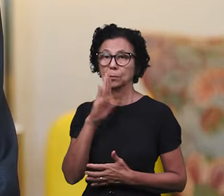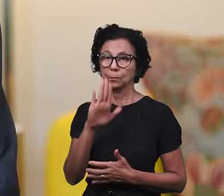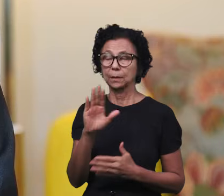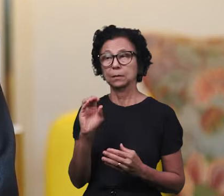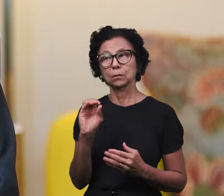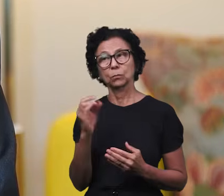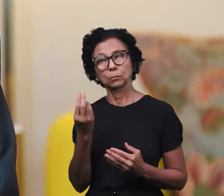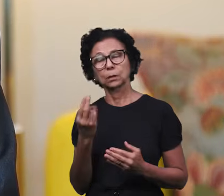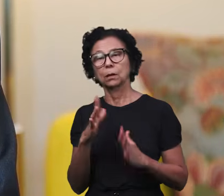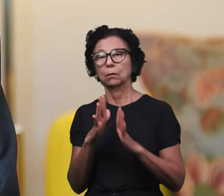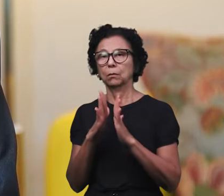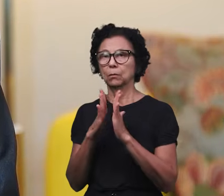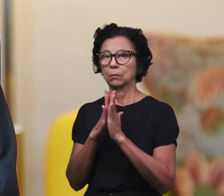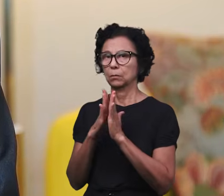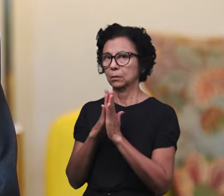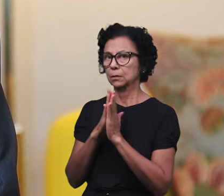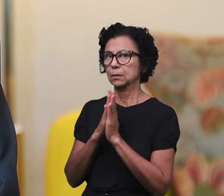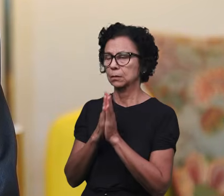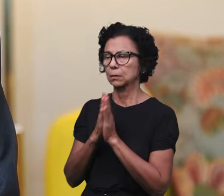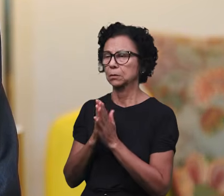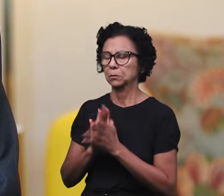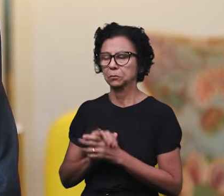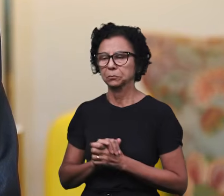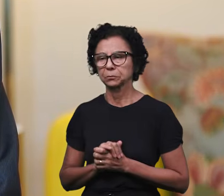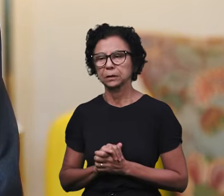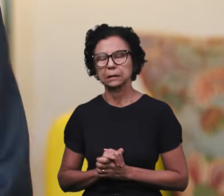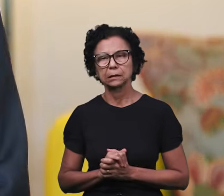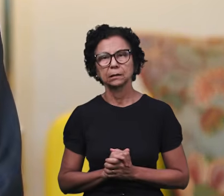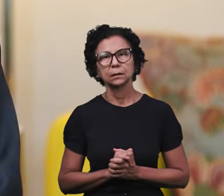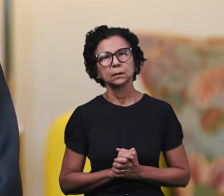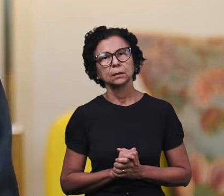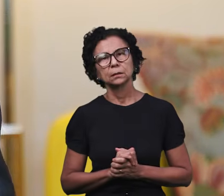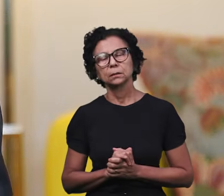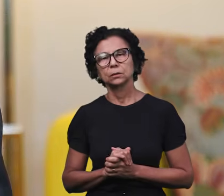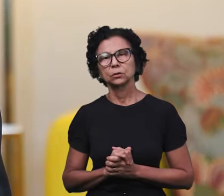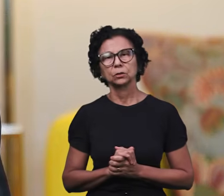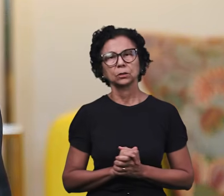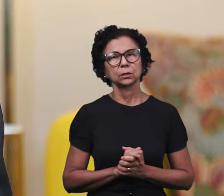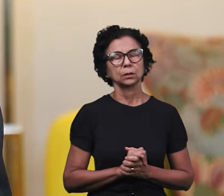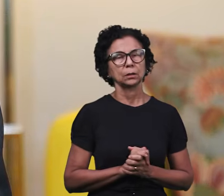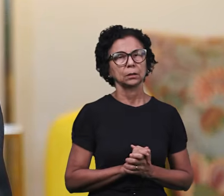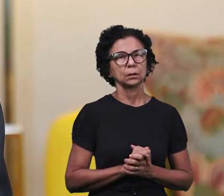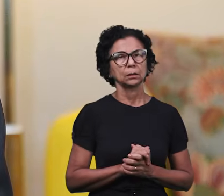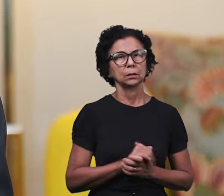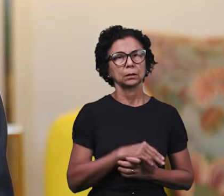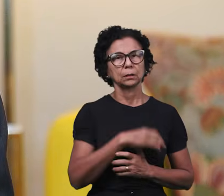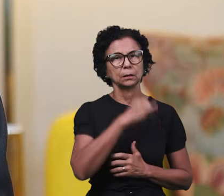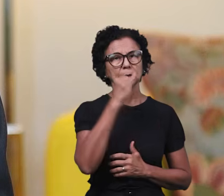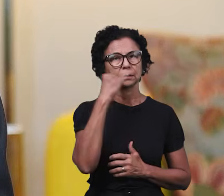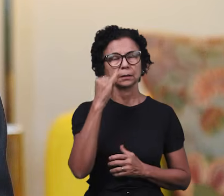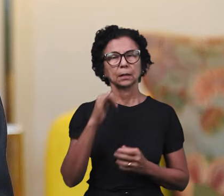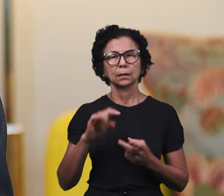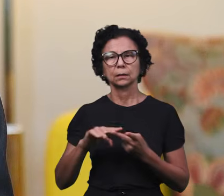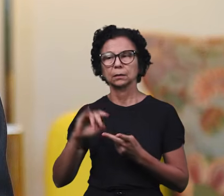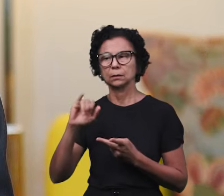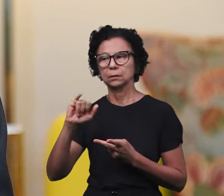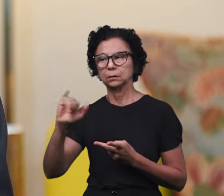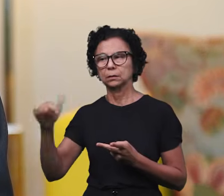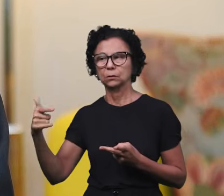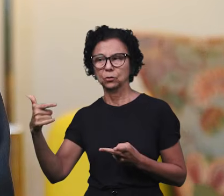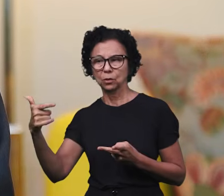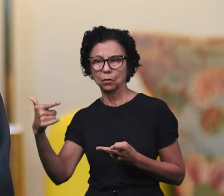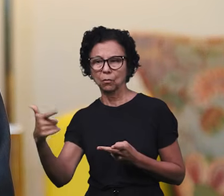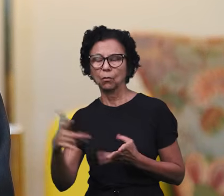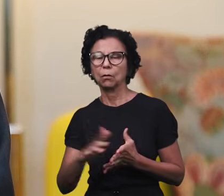Essa promessa, ou seja, essa oração, essa colocação de Isaac para Jacó